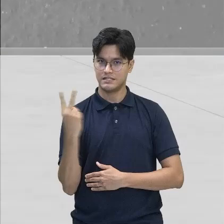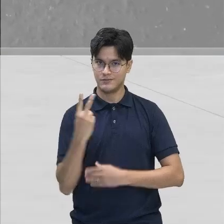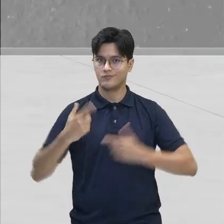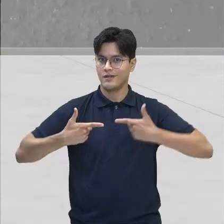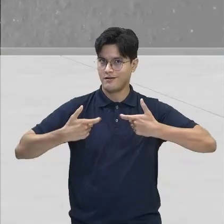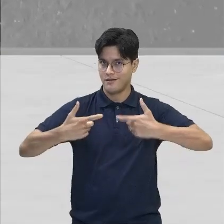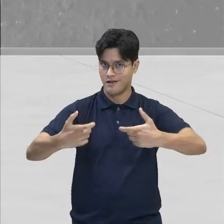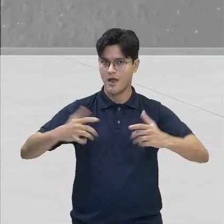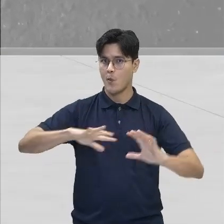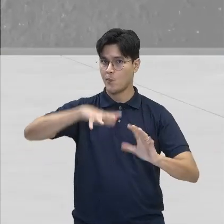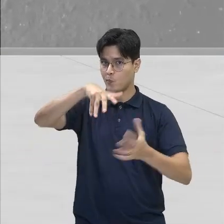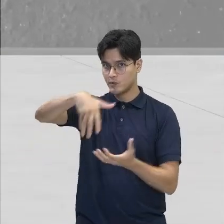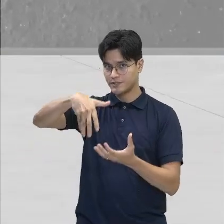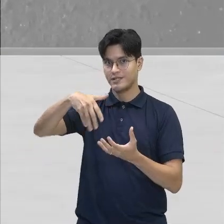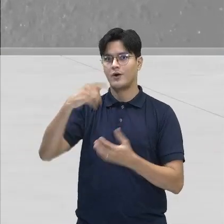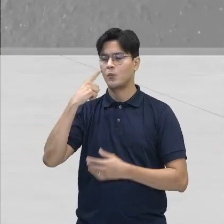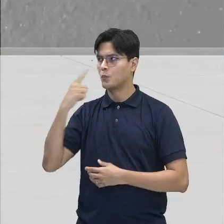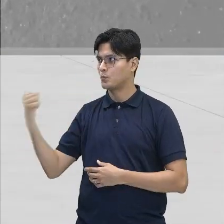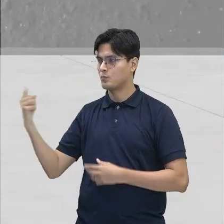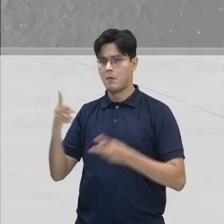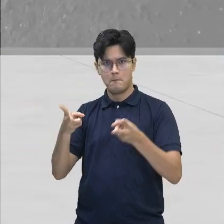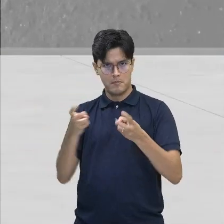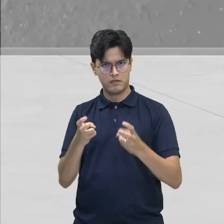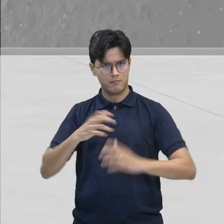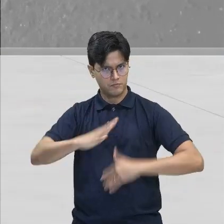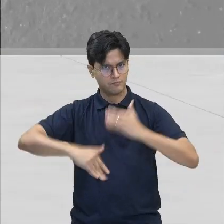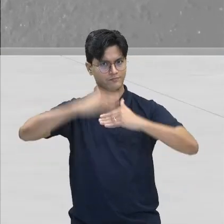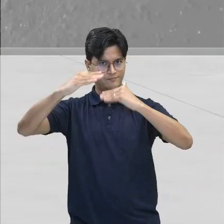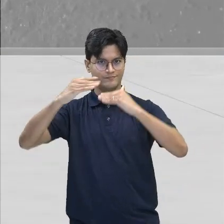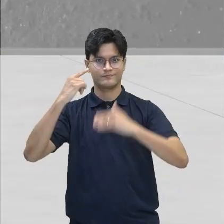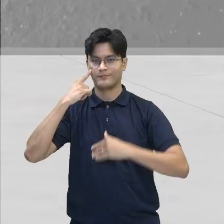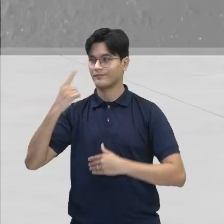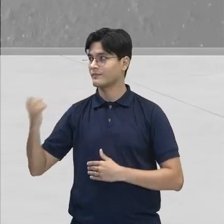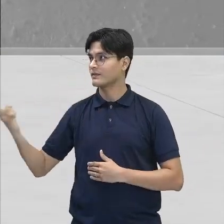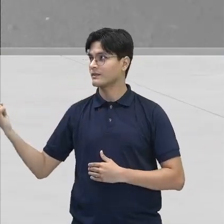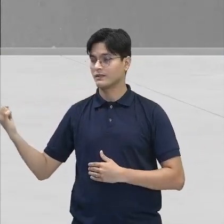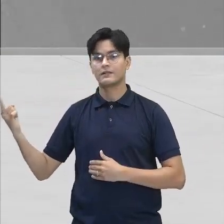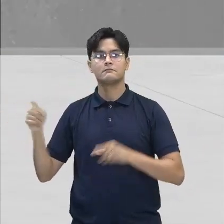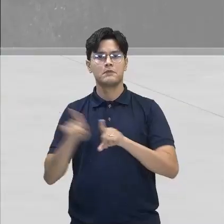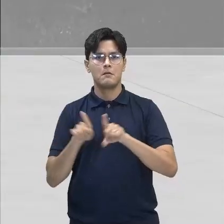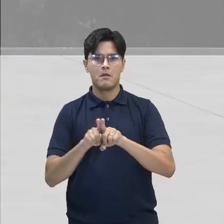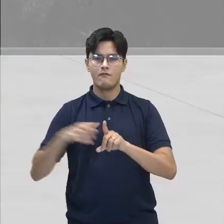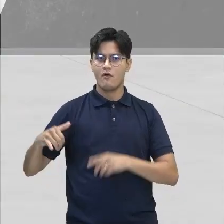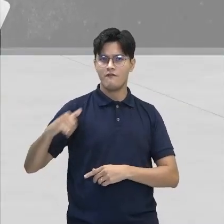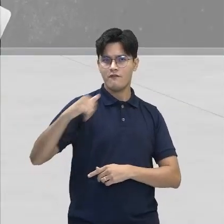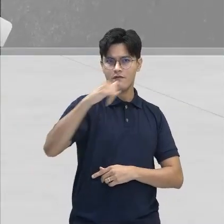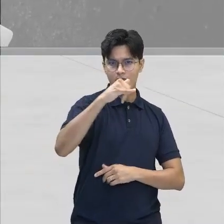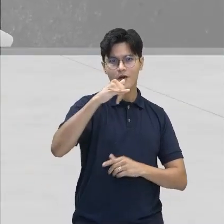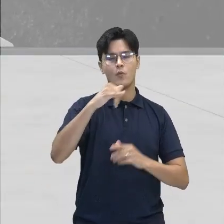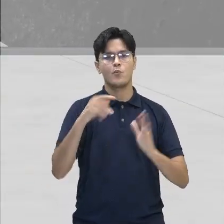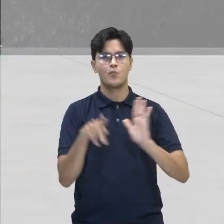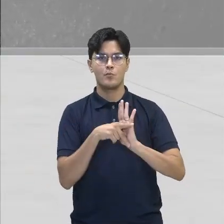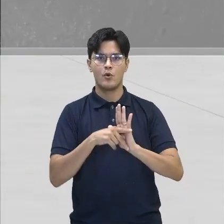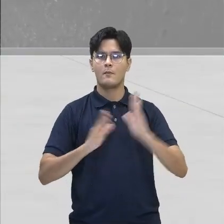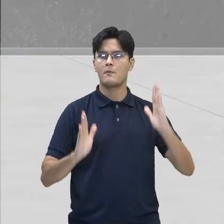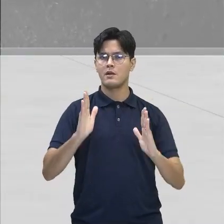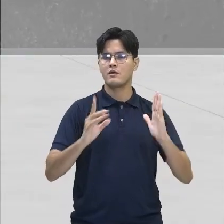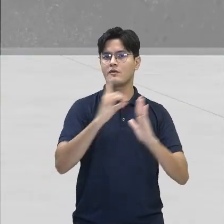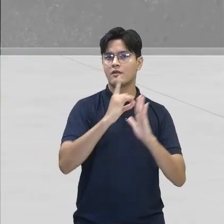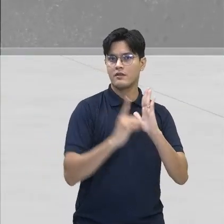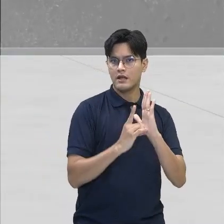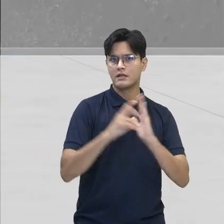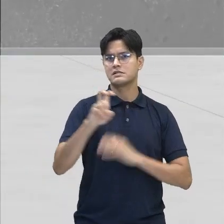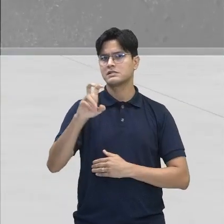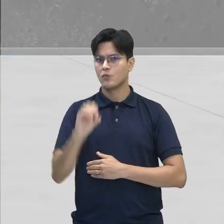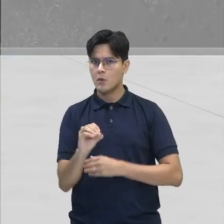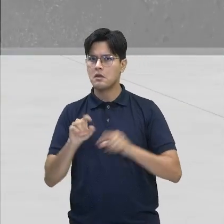está mudando, ele está evoluindo. Aqui um avião da década de 50, né, por exemplo. Temos os aviões da década de 60,